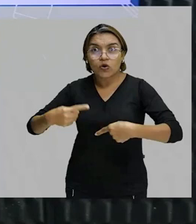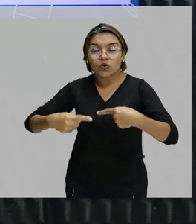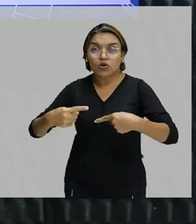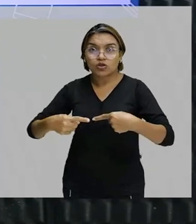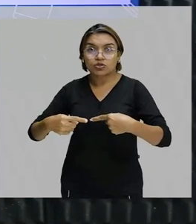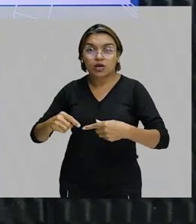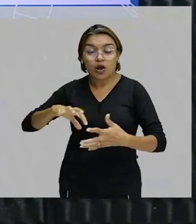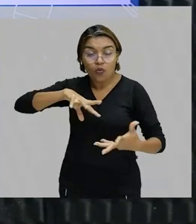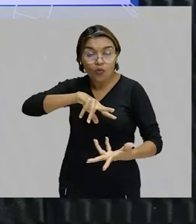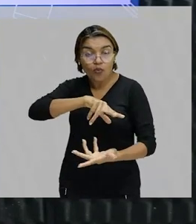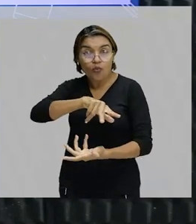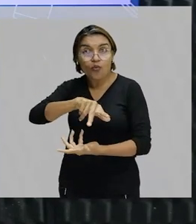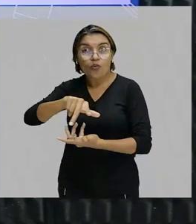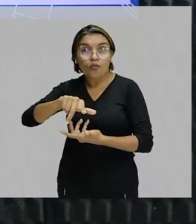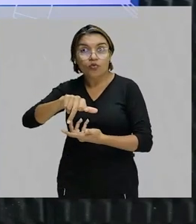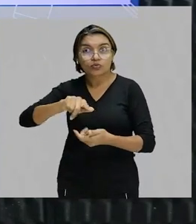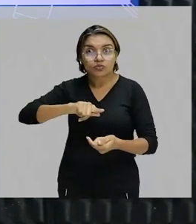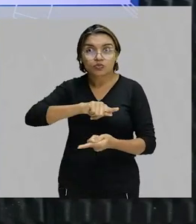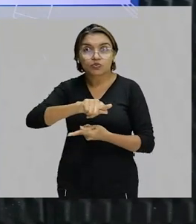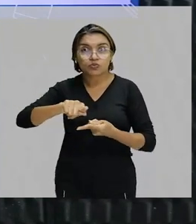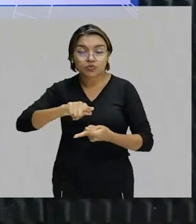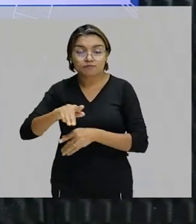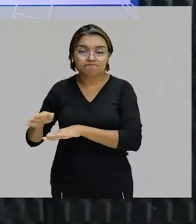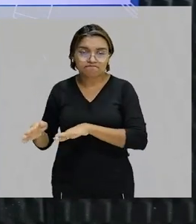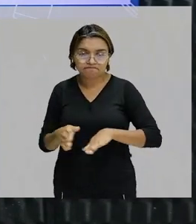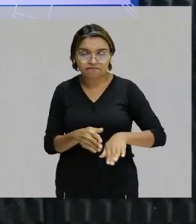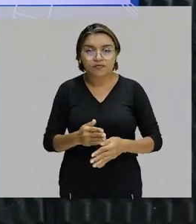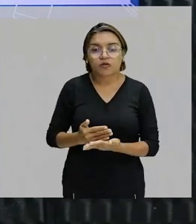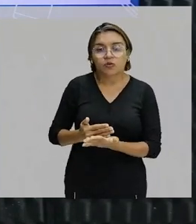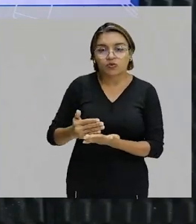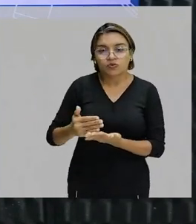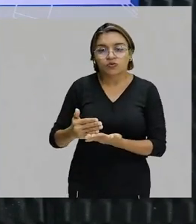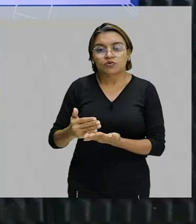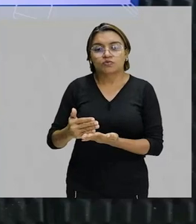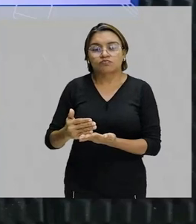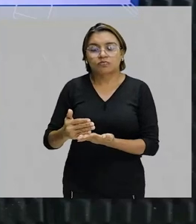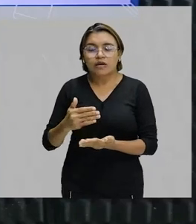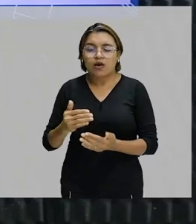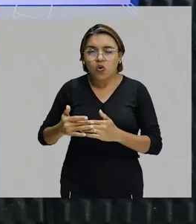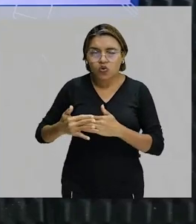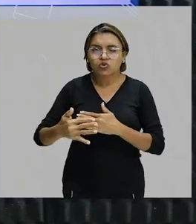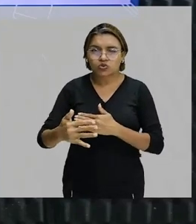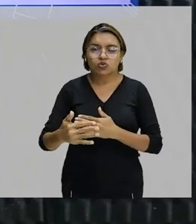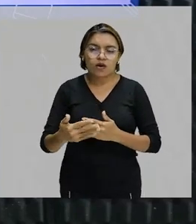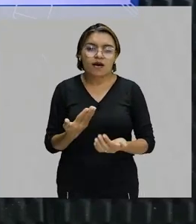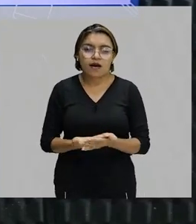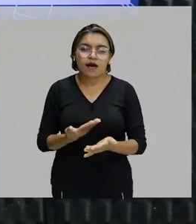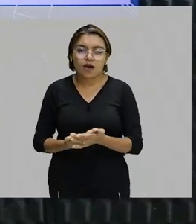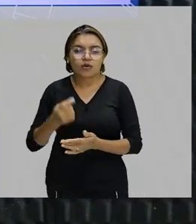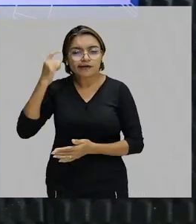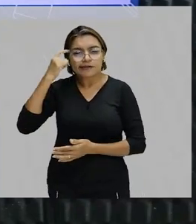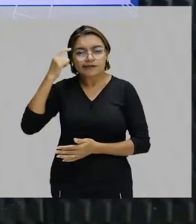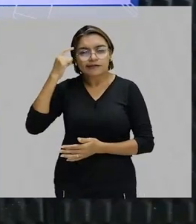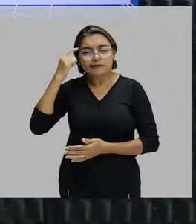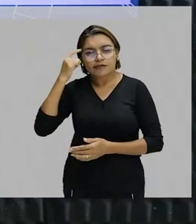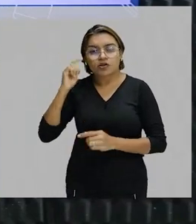globalizado beleza Vamos seguir então com a aula para o tópico dois vamos entender a contribuição intelectual que vem